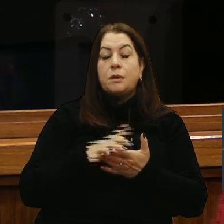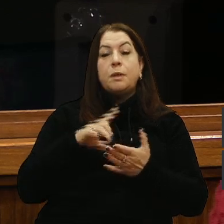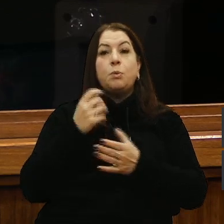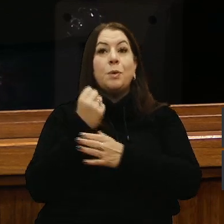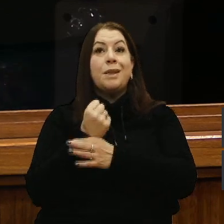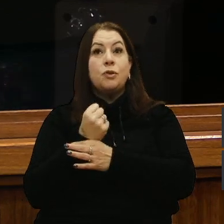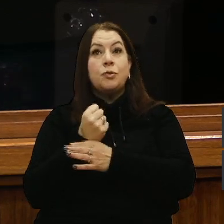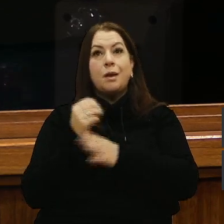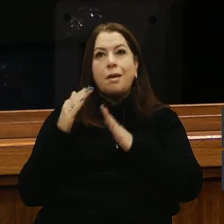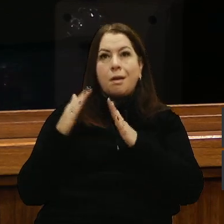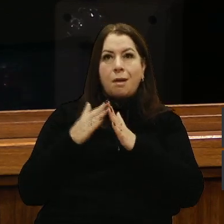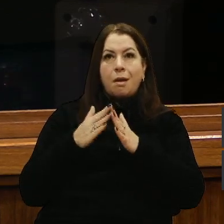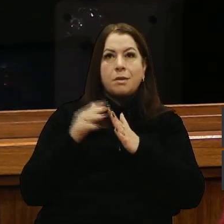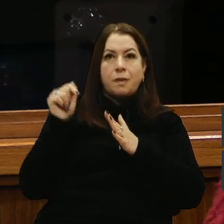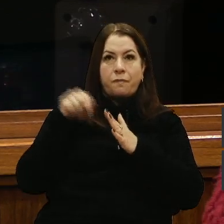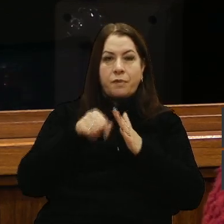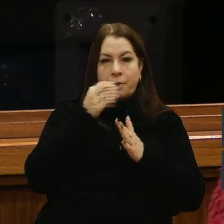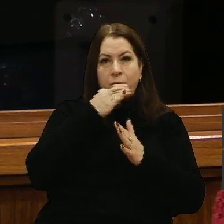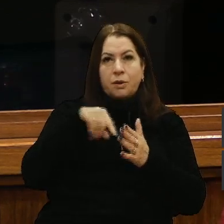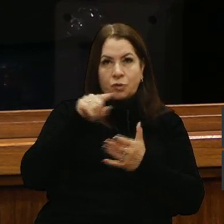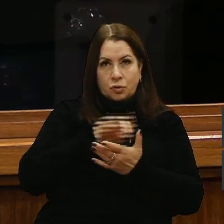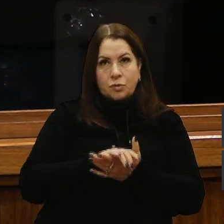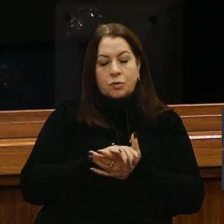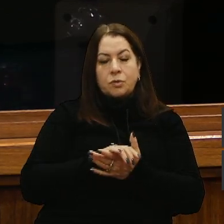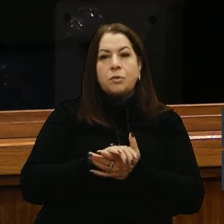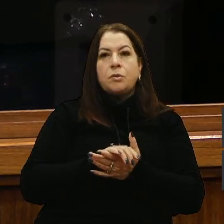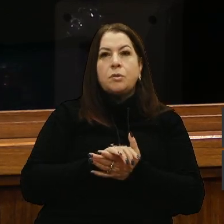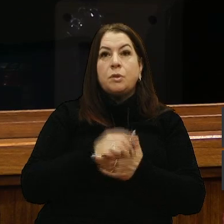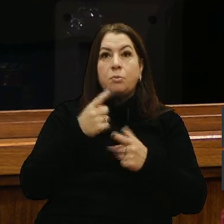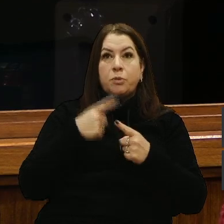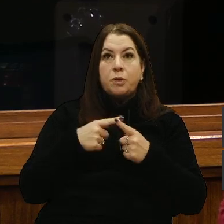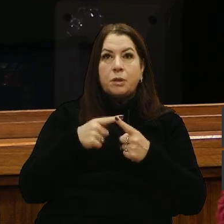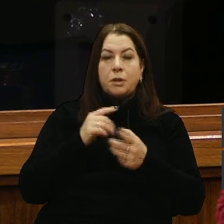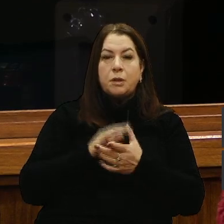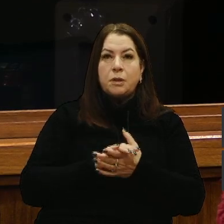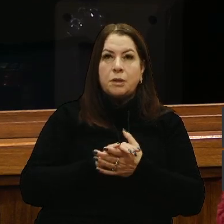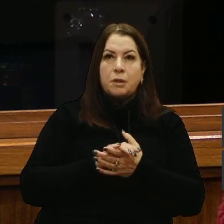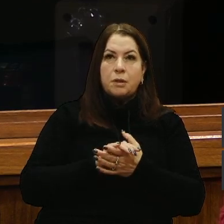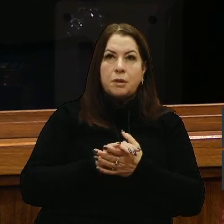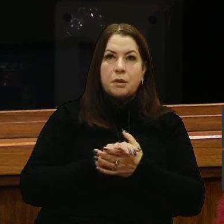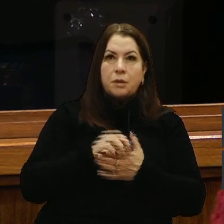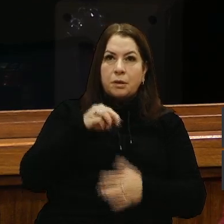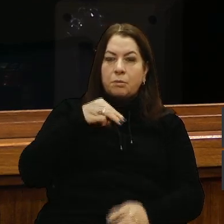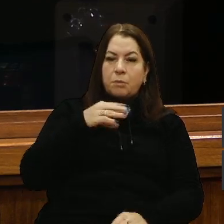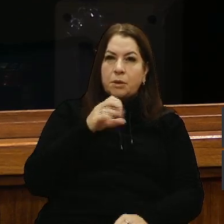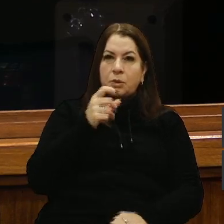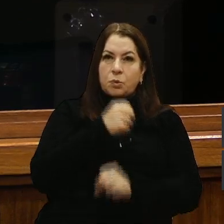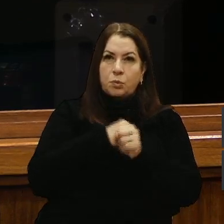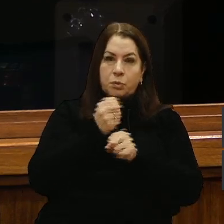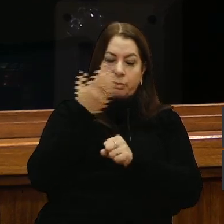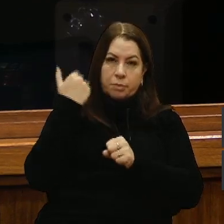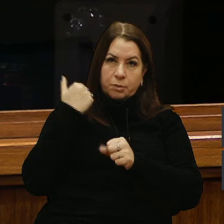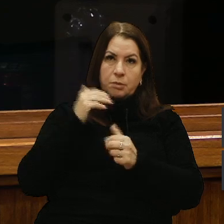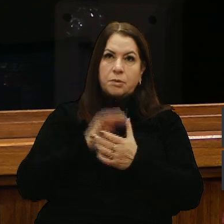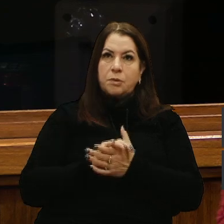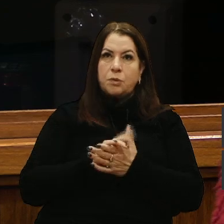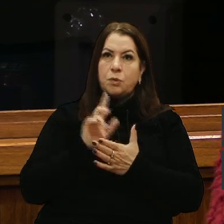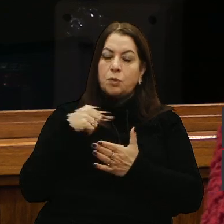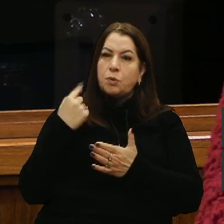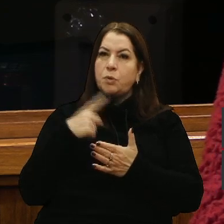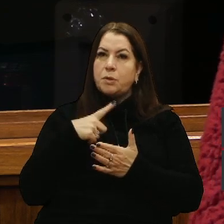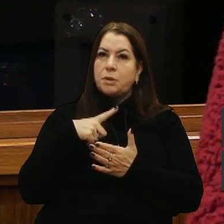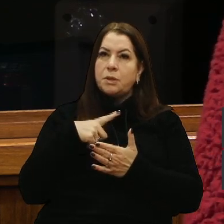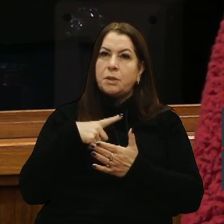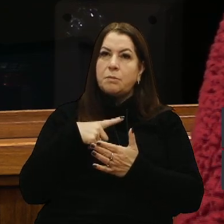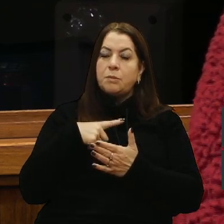garantimos que essa casa venha para Caxias. Porque desde março do ano passado, nós estamos